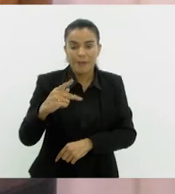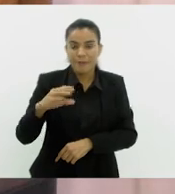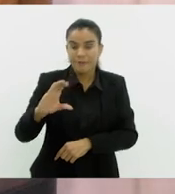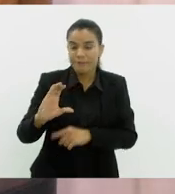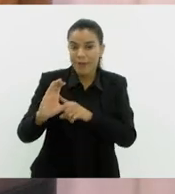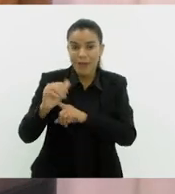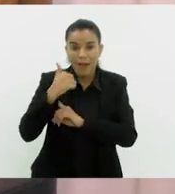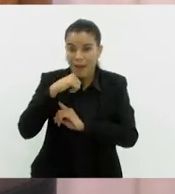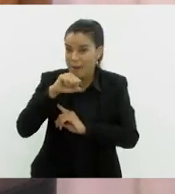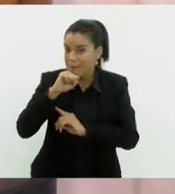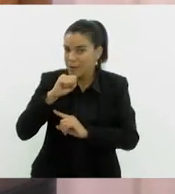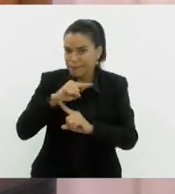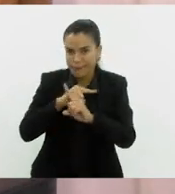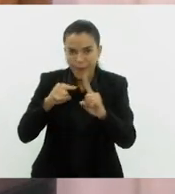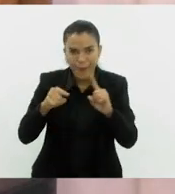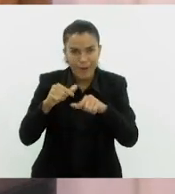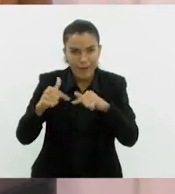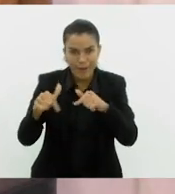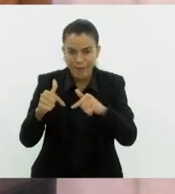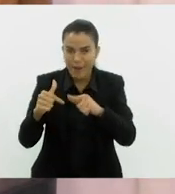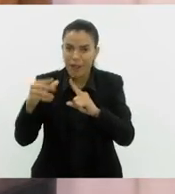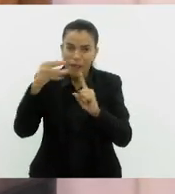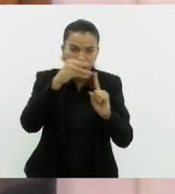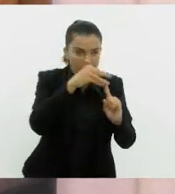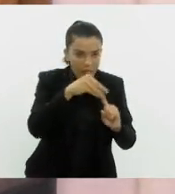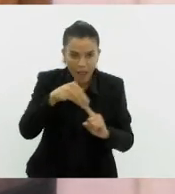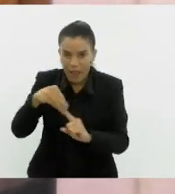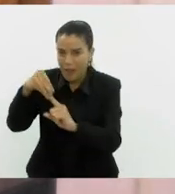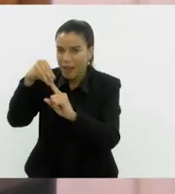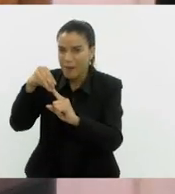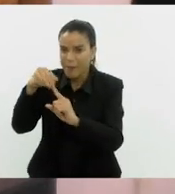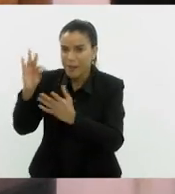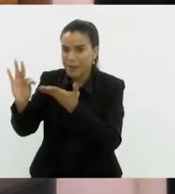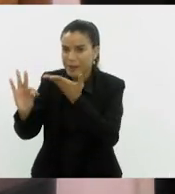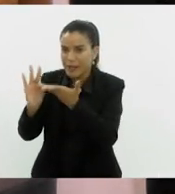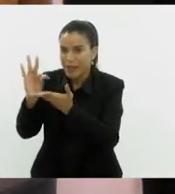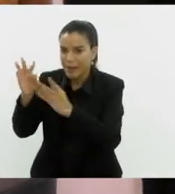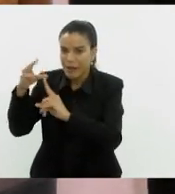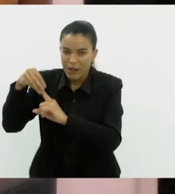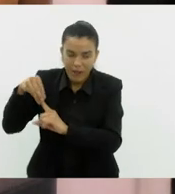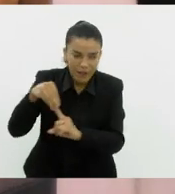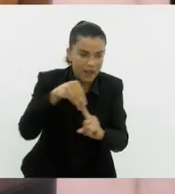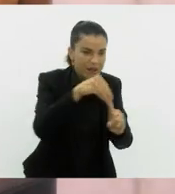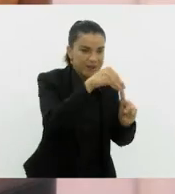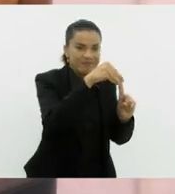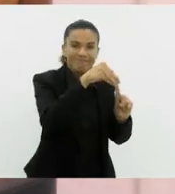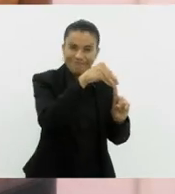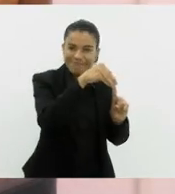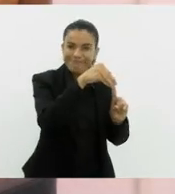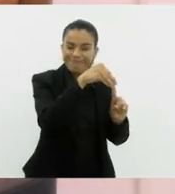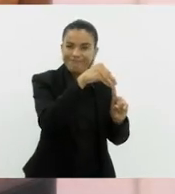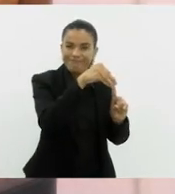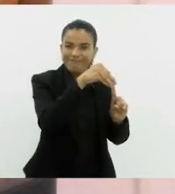pode trabalhar, porque ela tem que levar o filho para terapia, ela tem que levar o filho